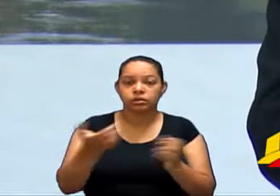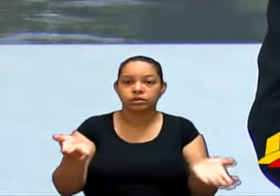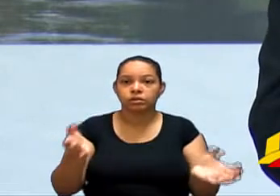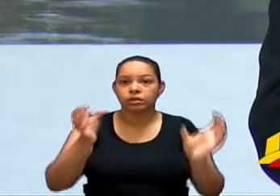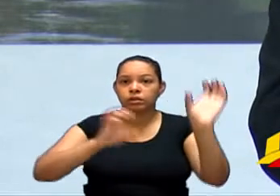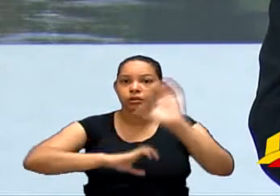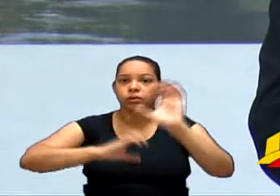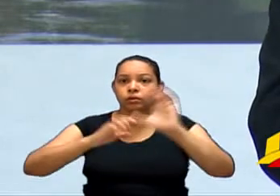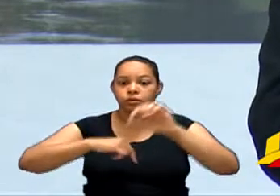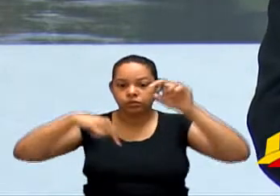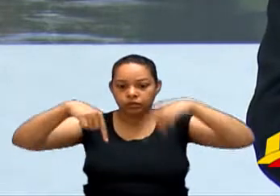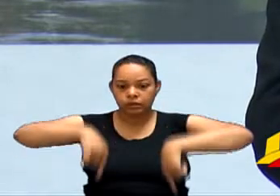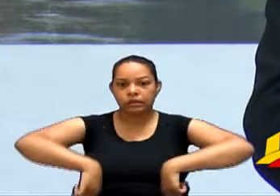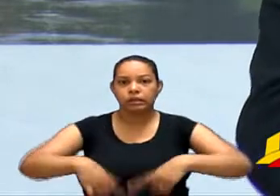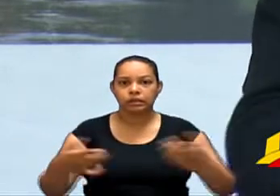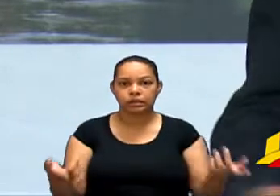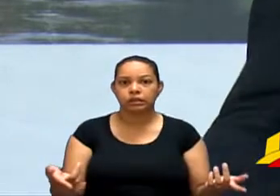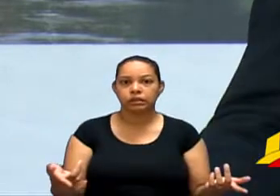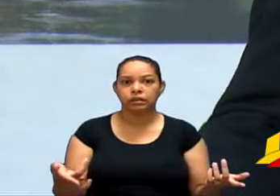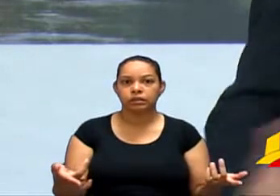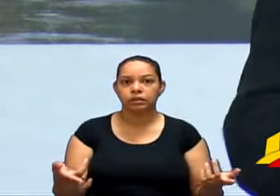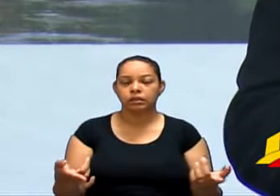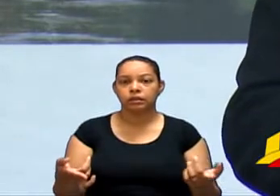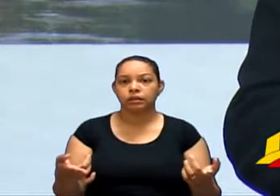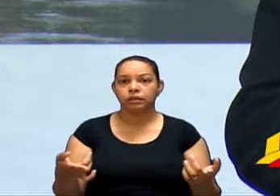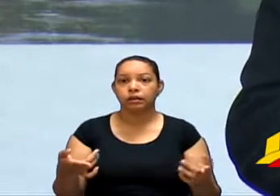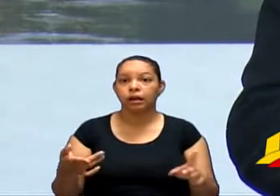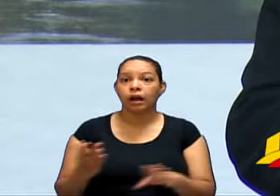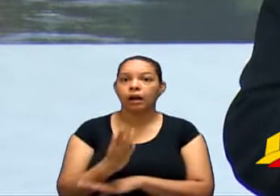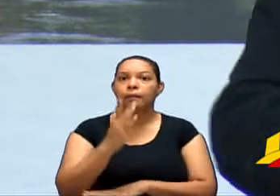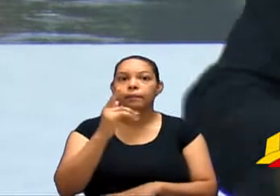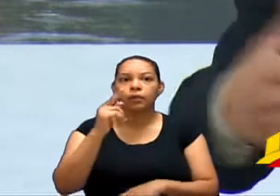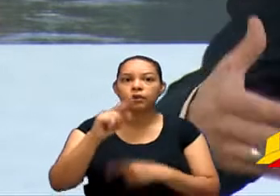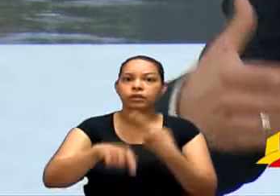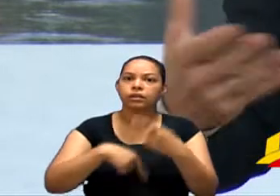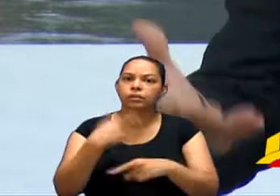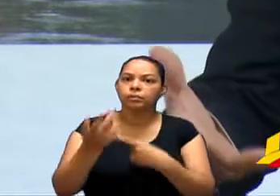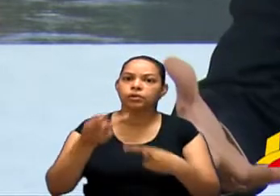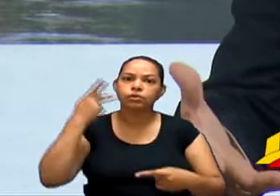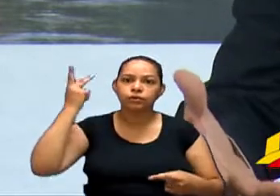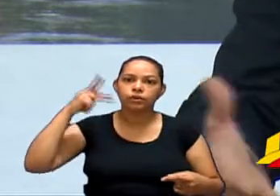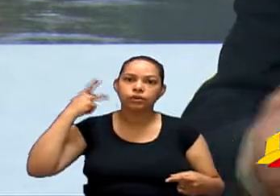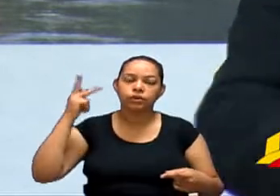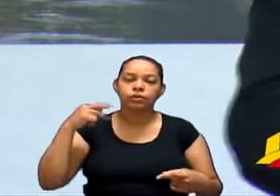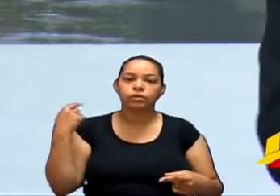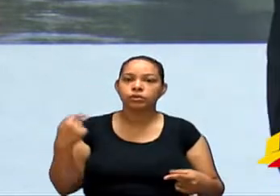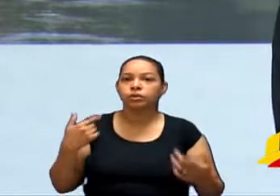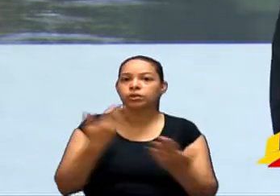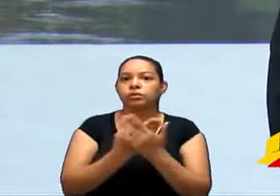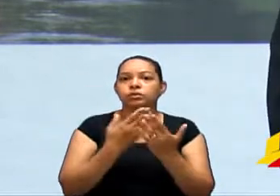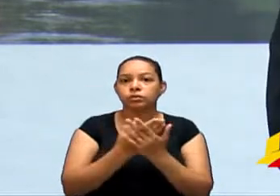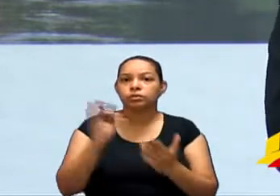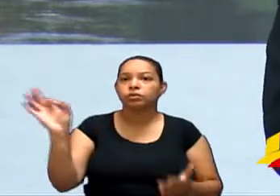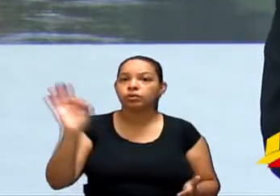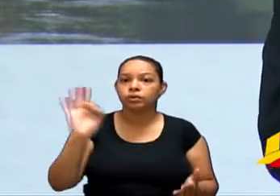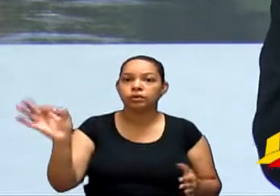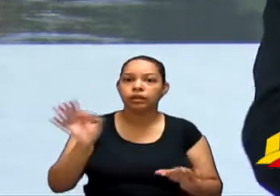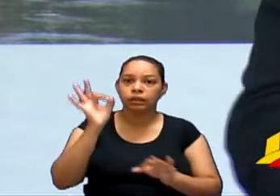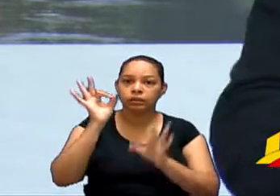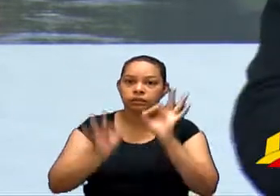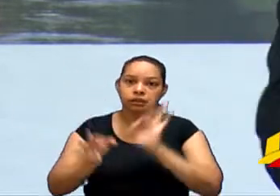no concurso aí veio um vereador que não estudou na parte jurídica